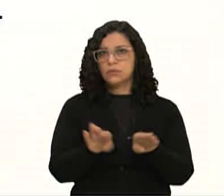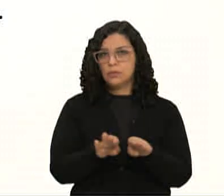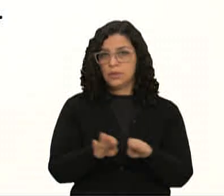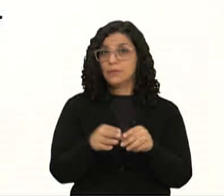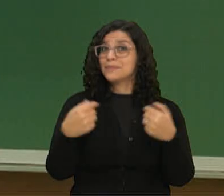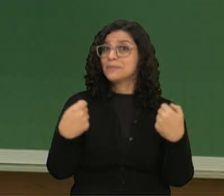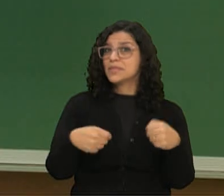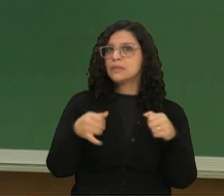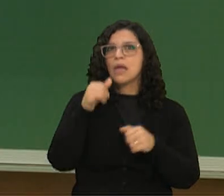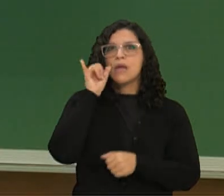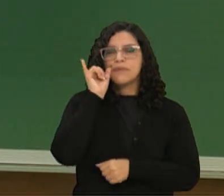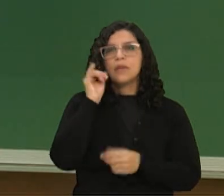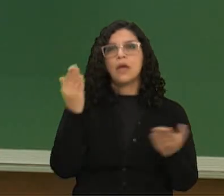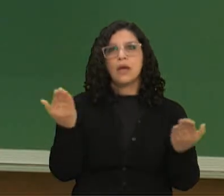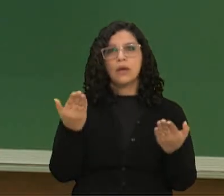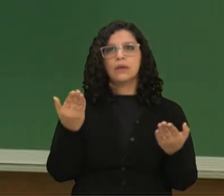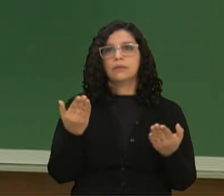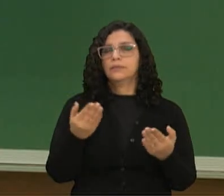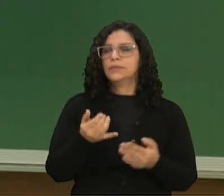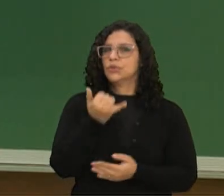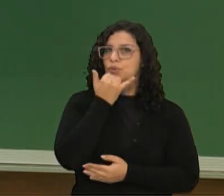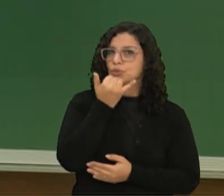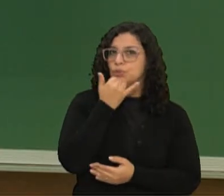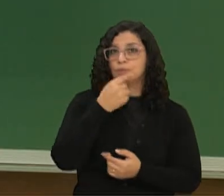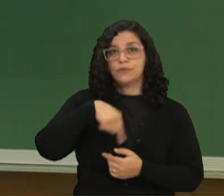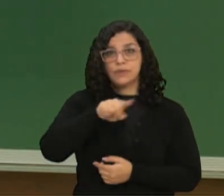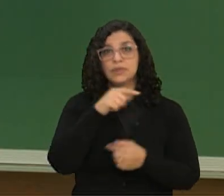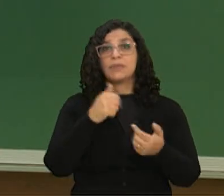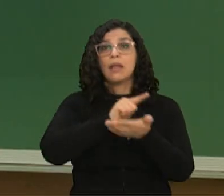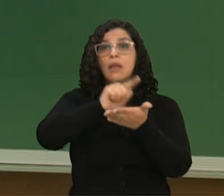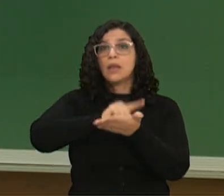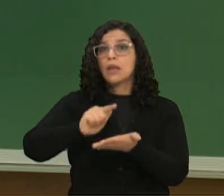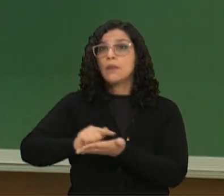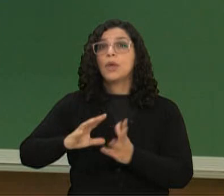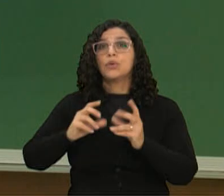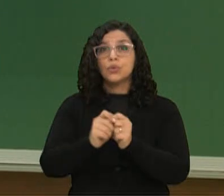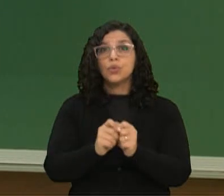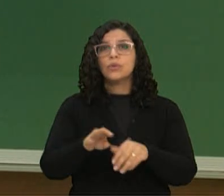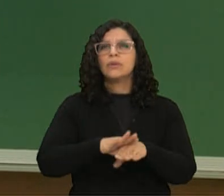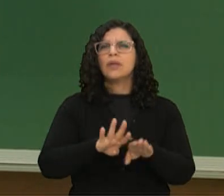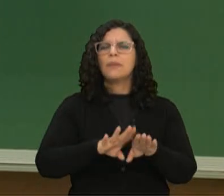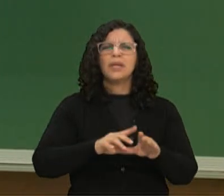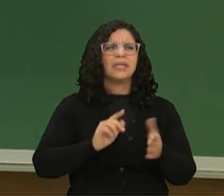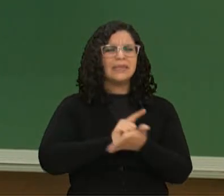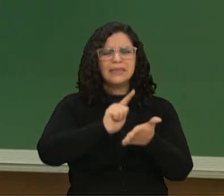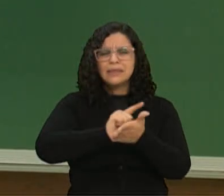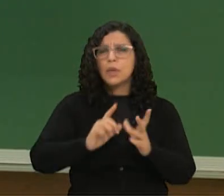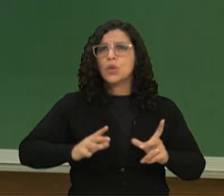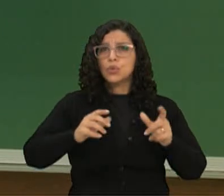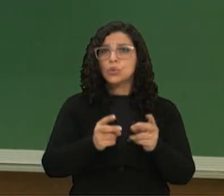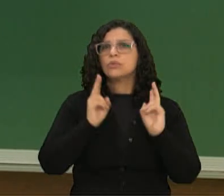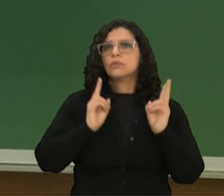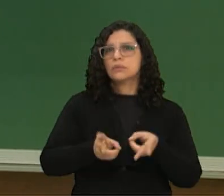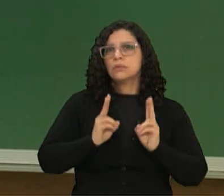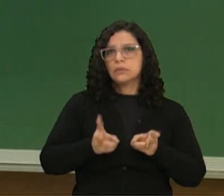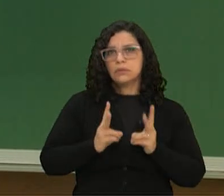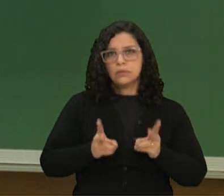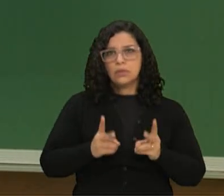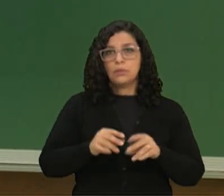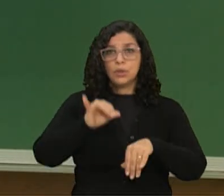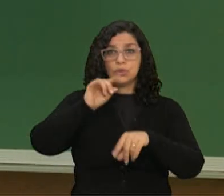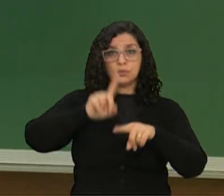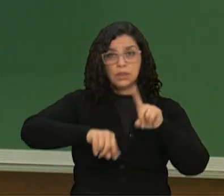você tem que evitar, vocês têm que limpar e desinfectar frequentemente